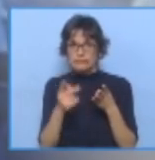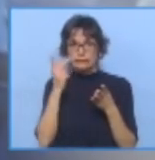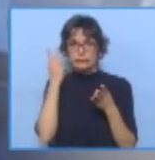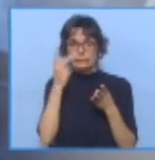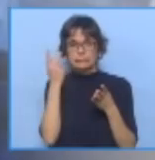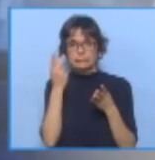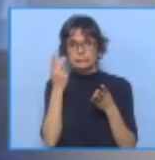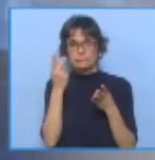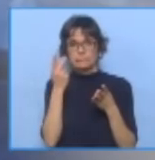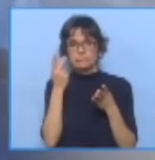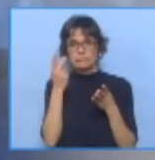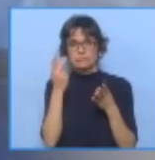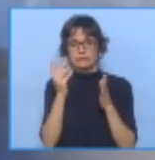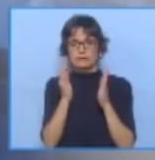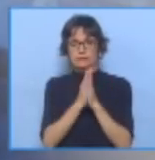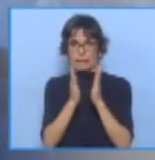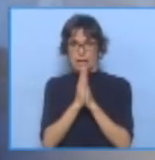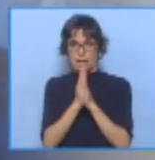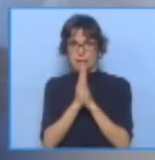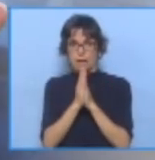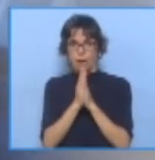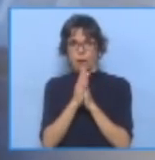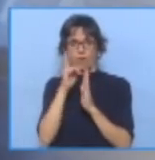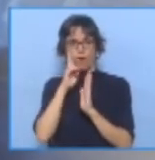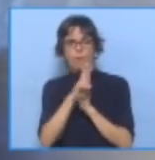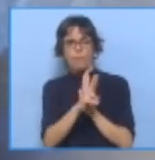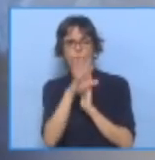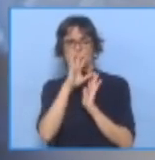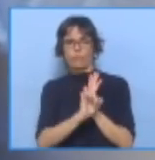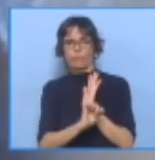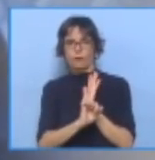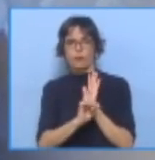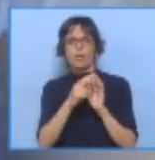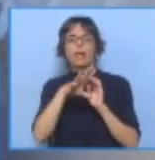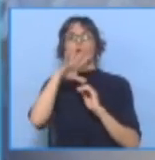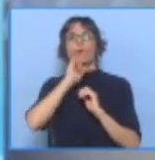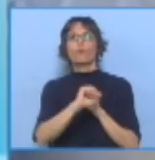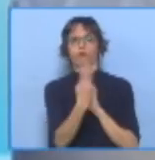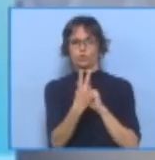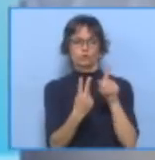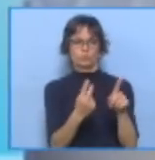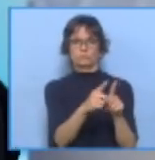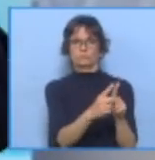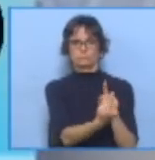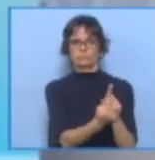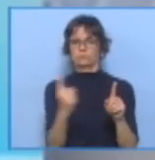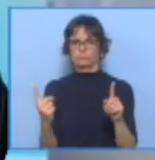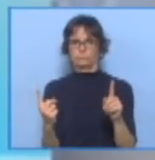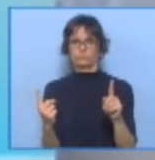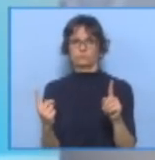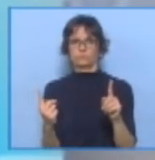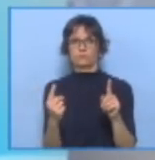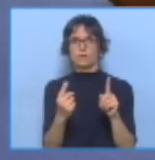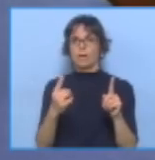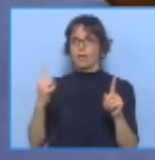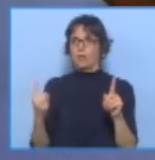representada nos filhos. Temos aqui 2 filhos, no fundo são 2 paradigmas de vida. O paradigma daquele que não tem sentido para a